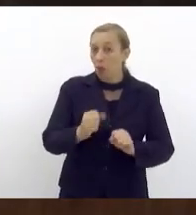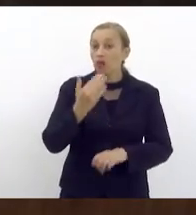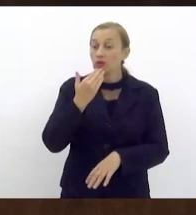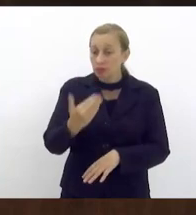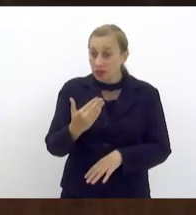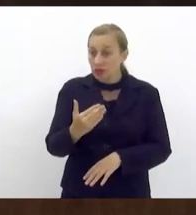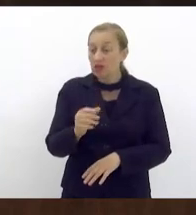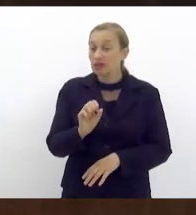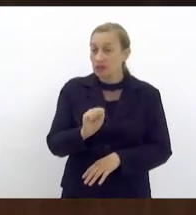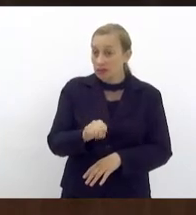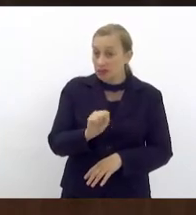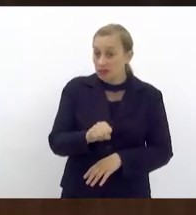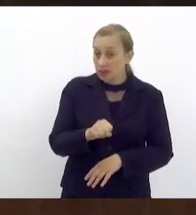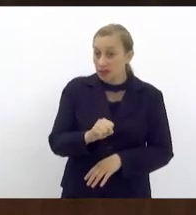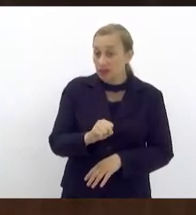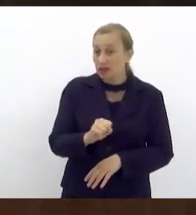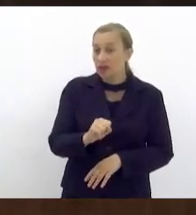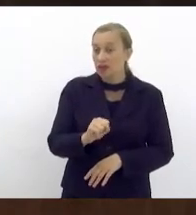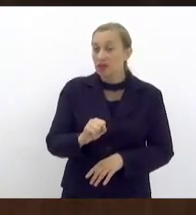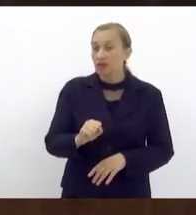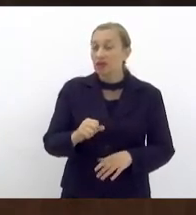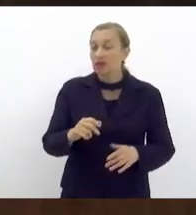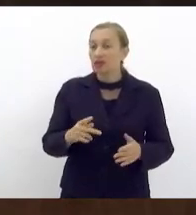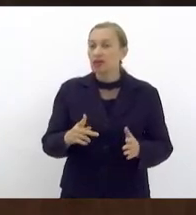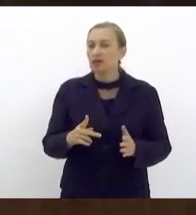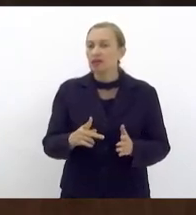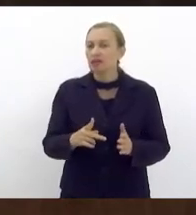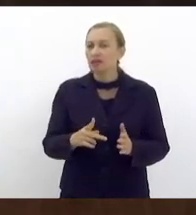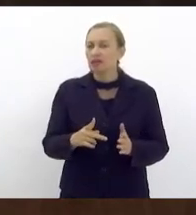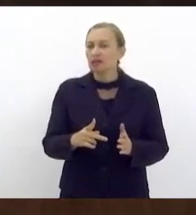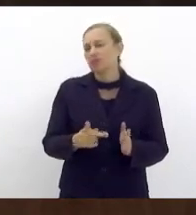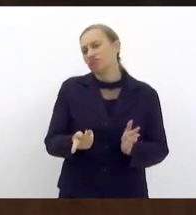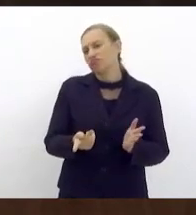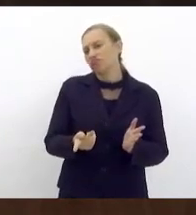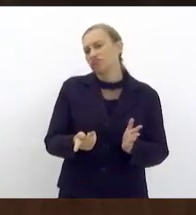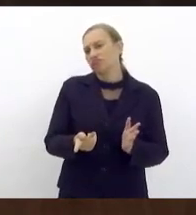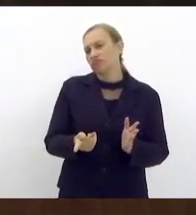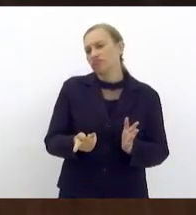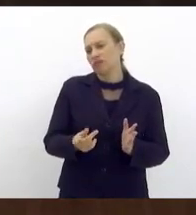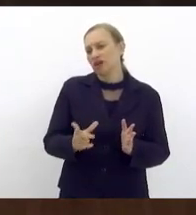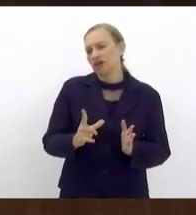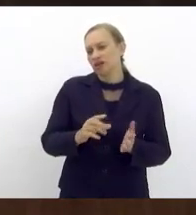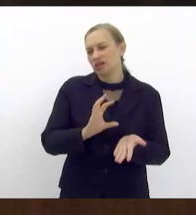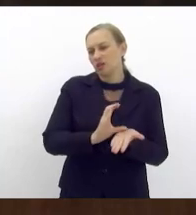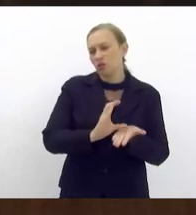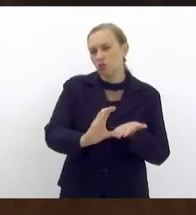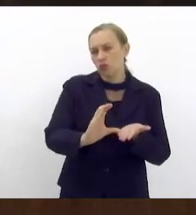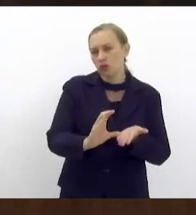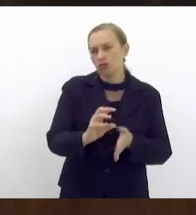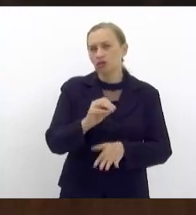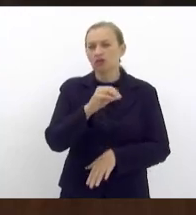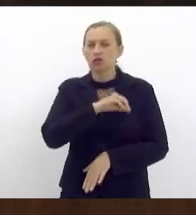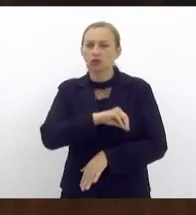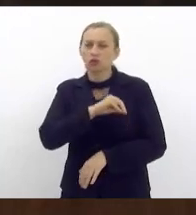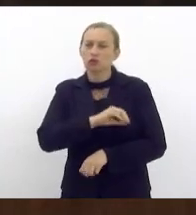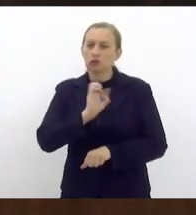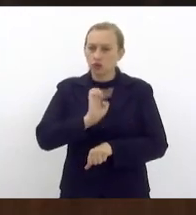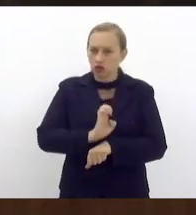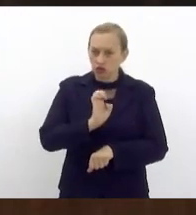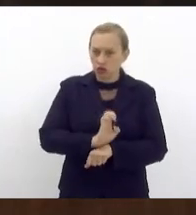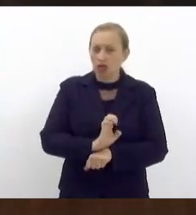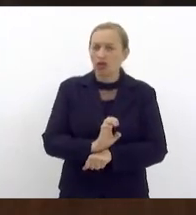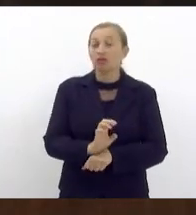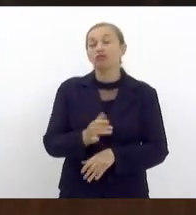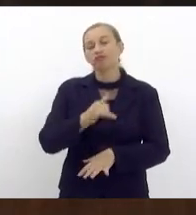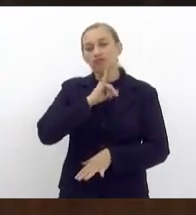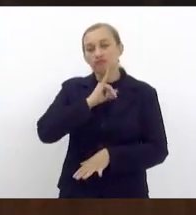inclusive para que haja indenização do próprio Estado porque o estado infelizmente no